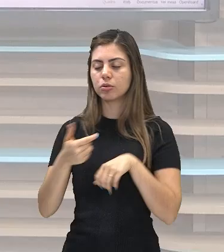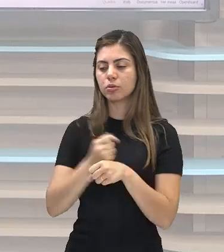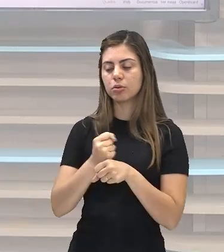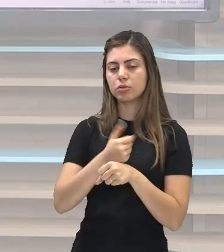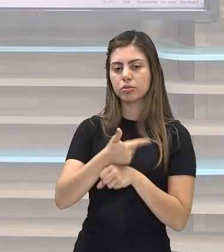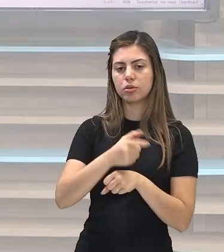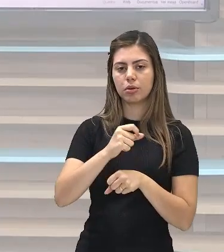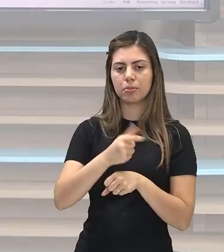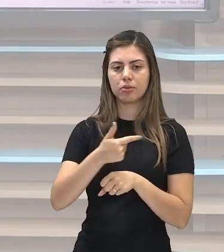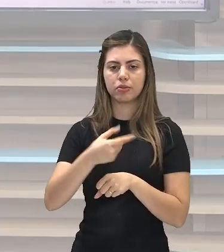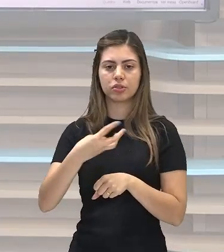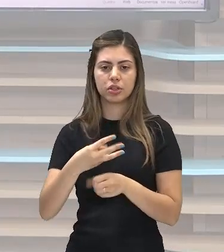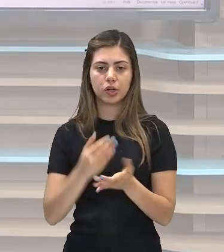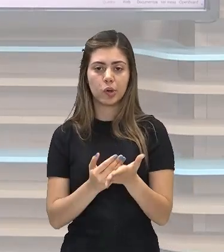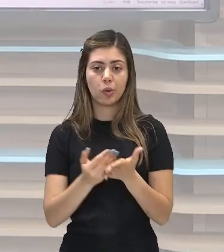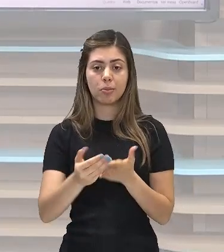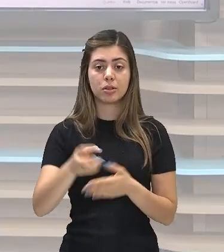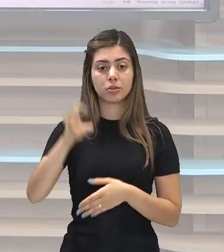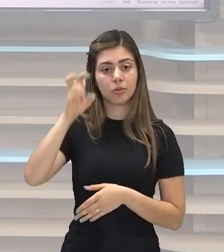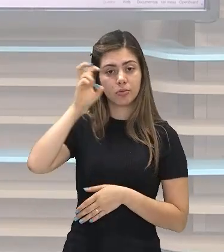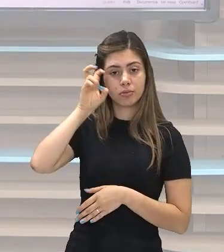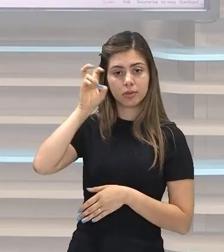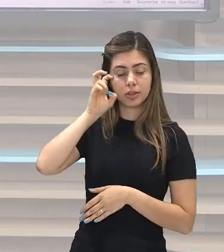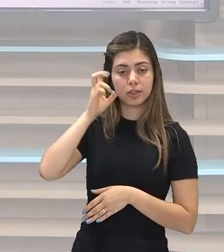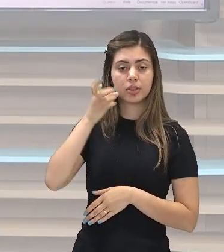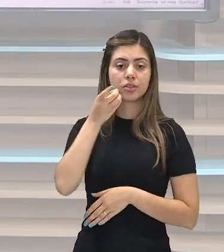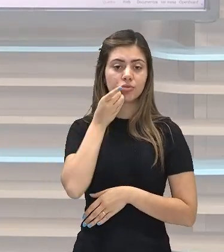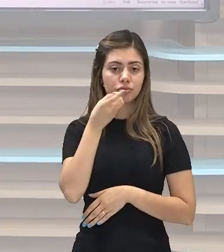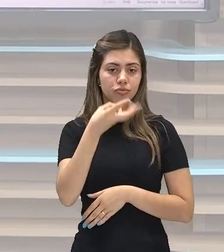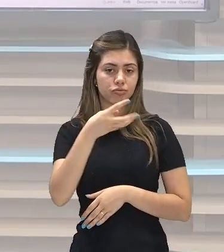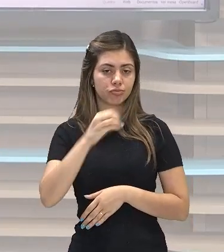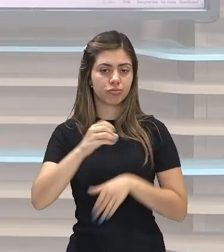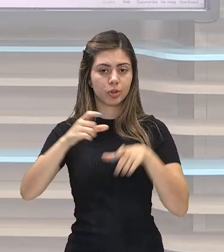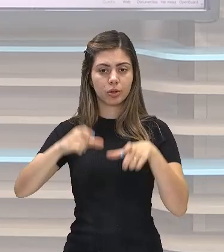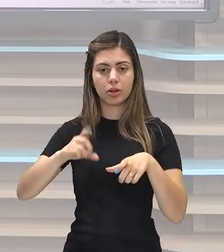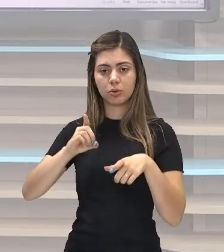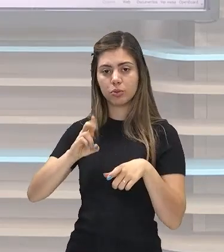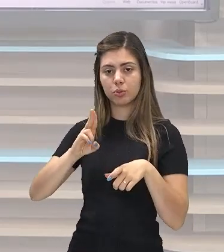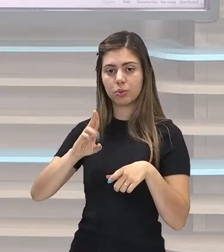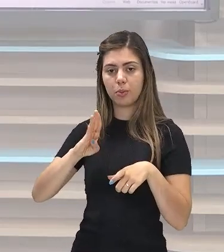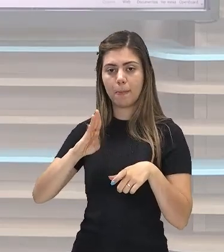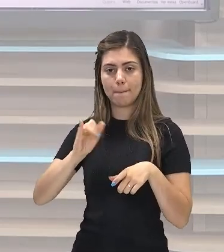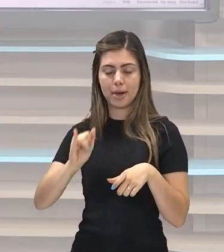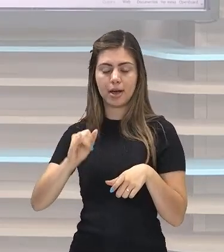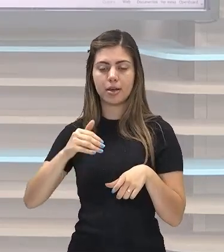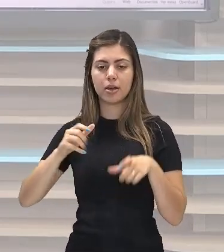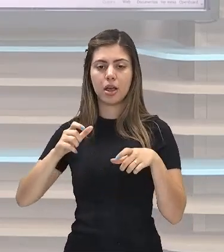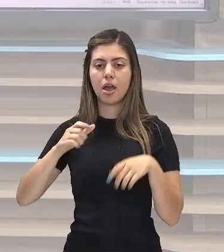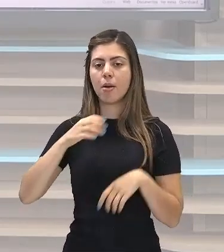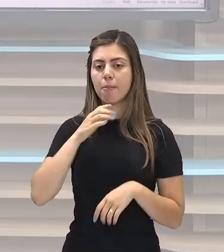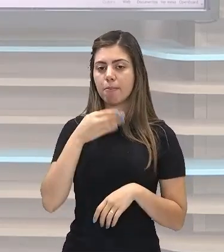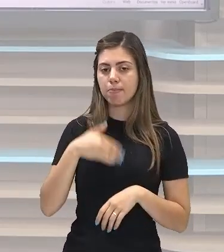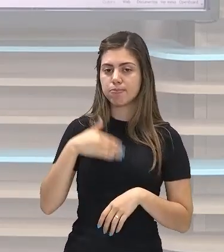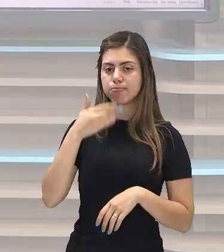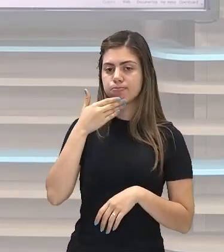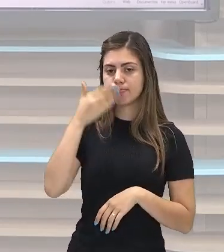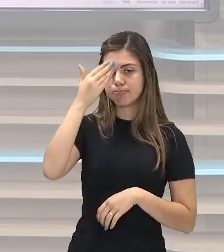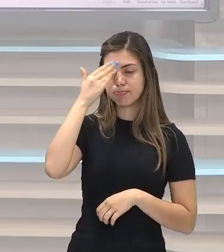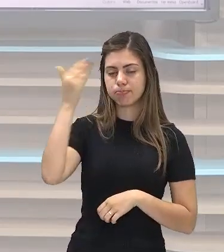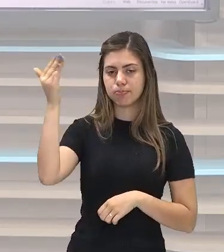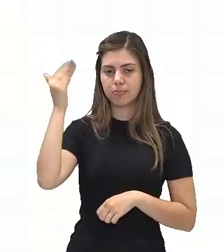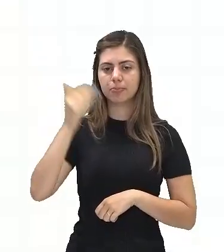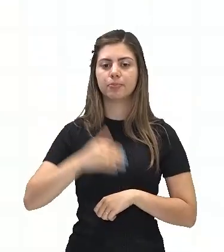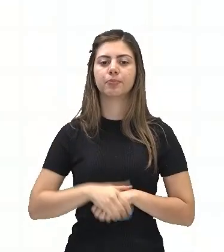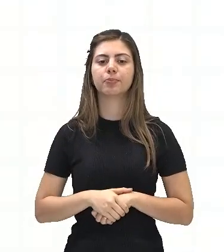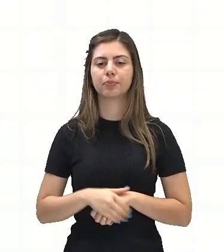nesta quinta-feira, 30, em Dubai, nos Emirados Árabes Unidos. Ok? Então vamos aqui para a